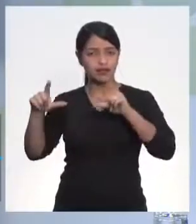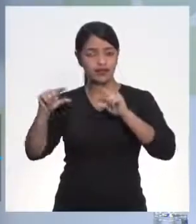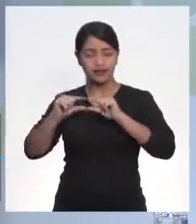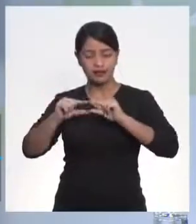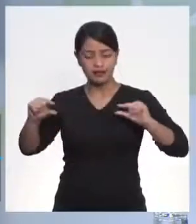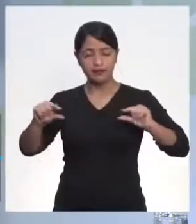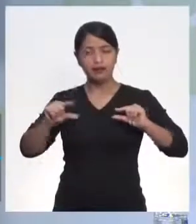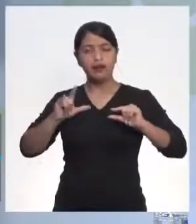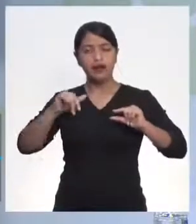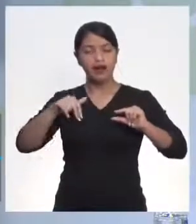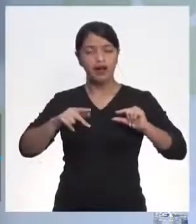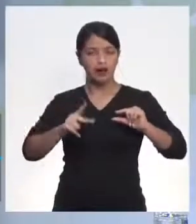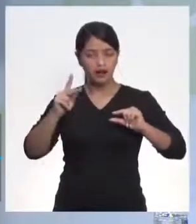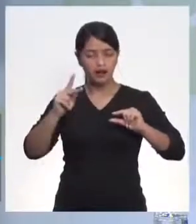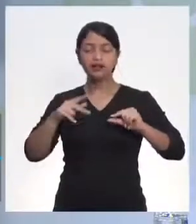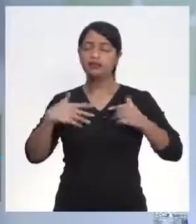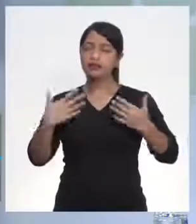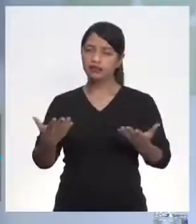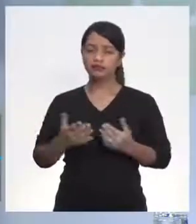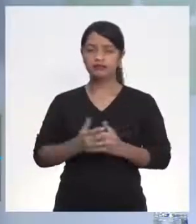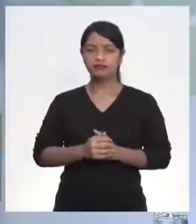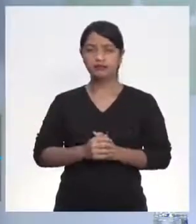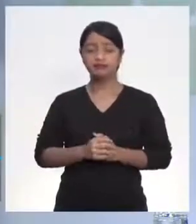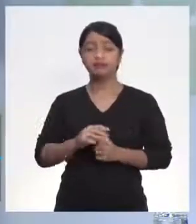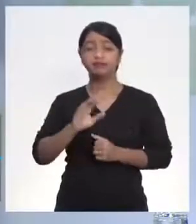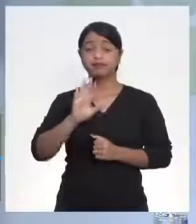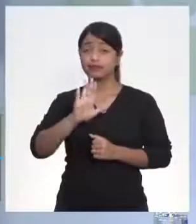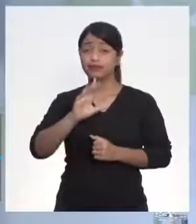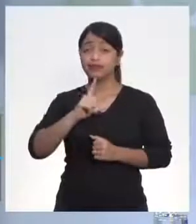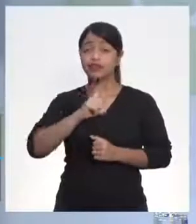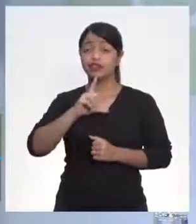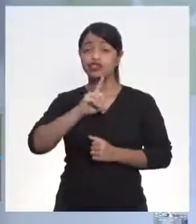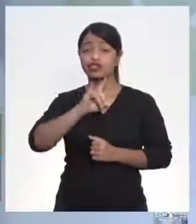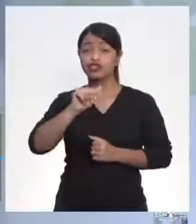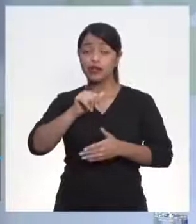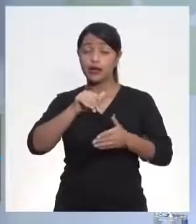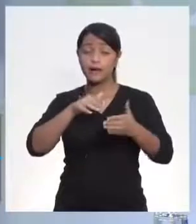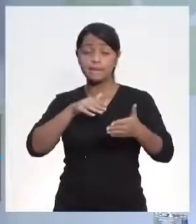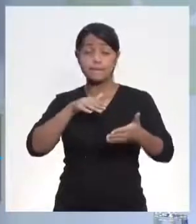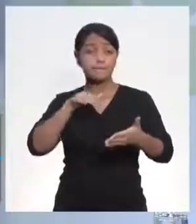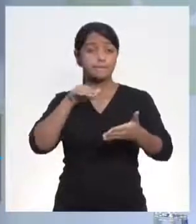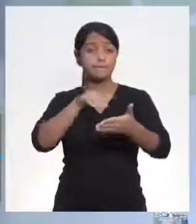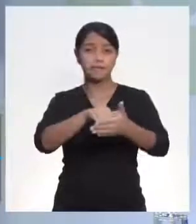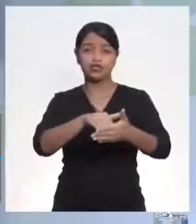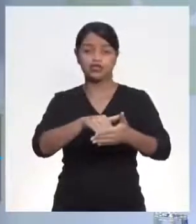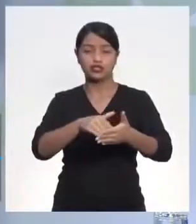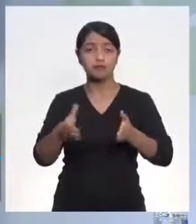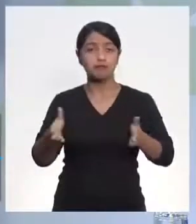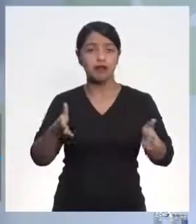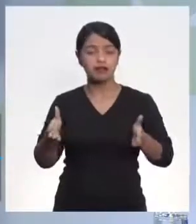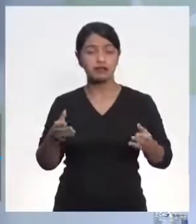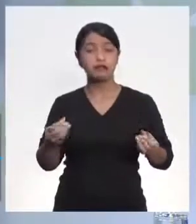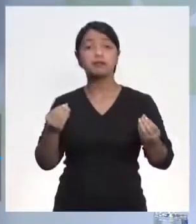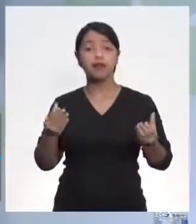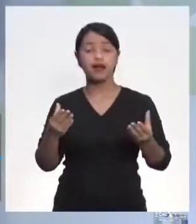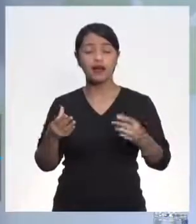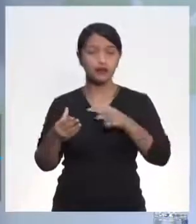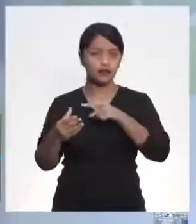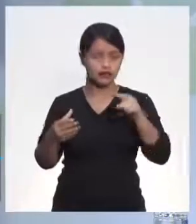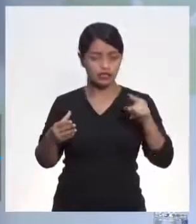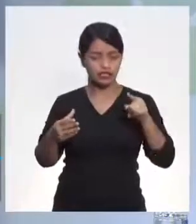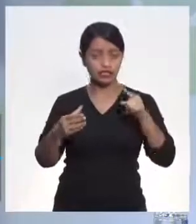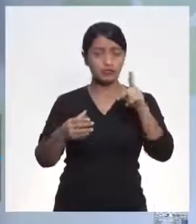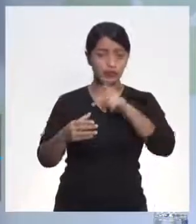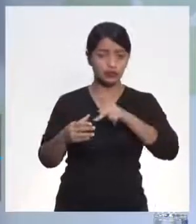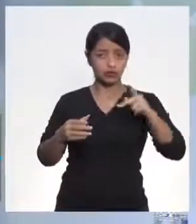inscrição. O que nós temos é um prazo limite para vocês devolverem, né, os professores que receberam o e-mail. Se